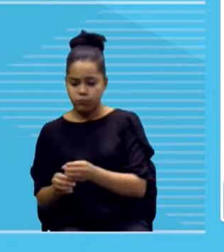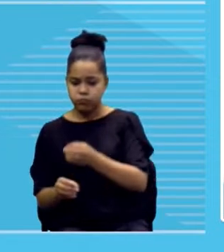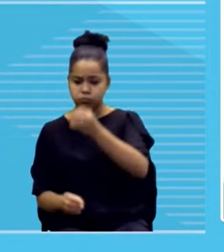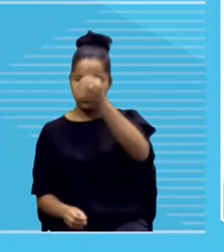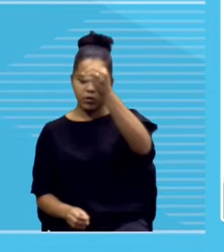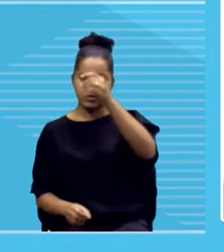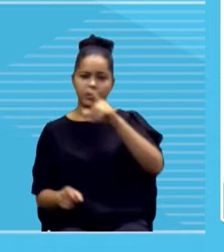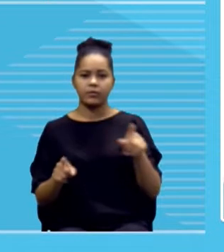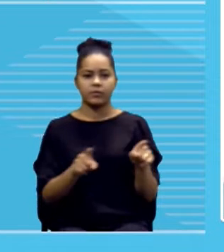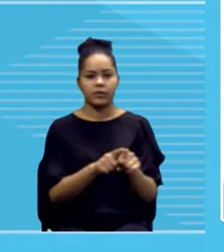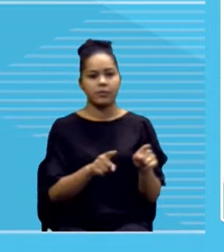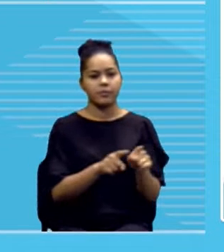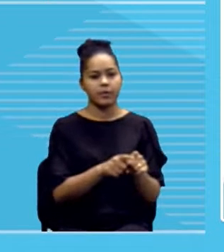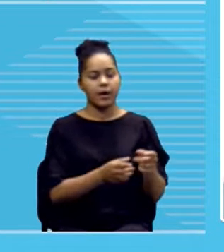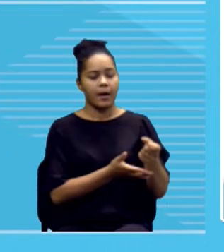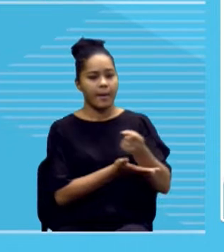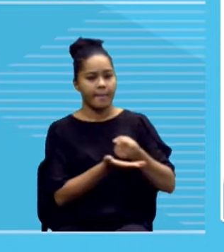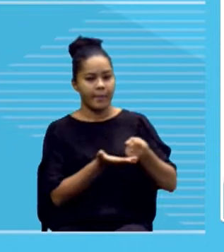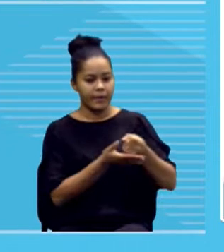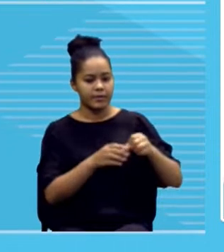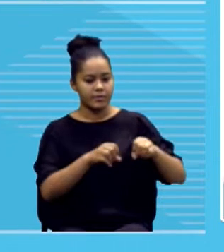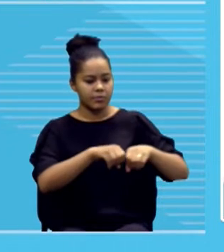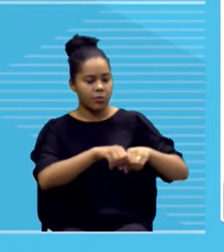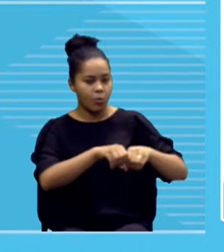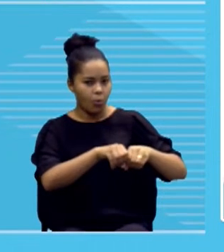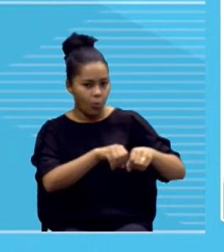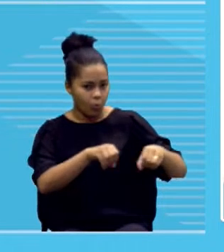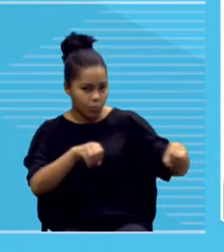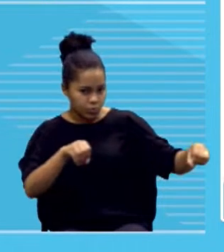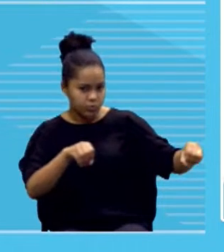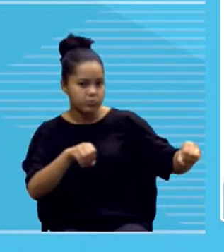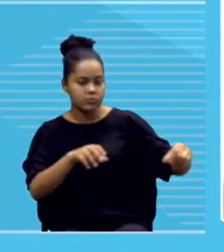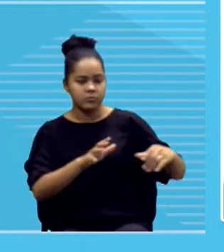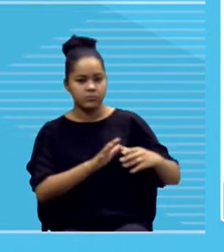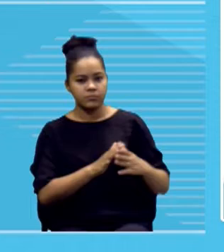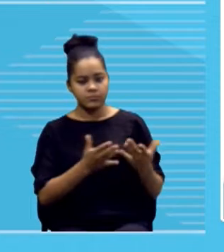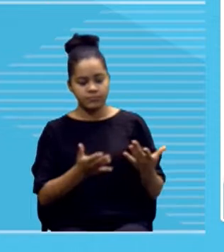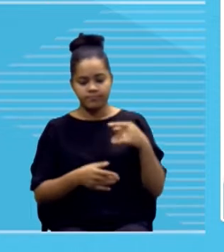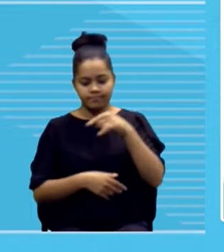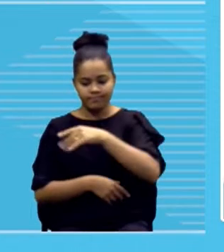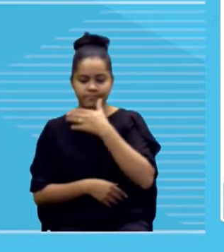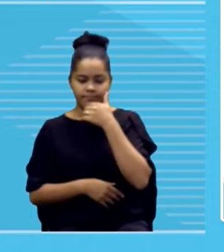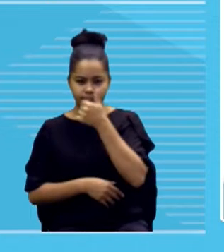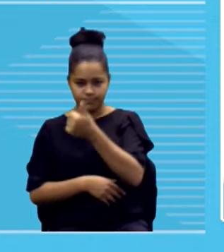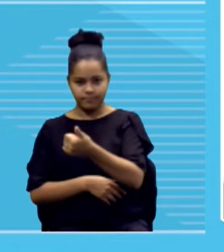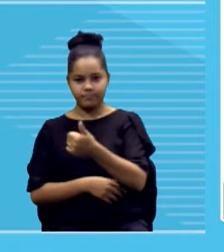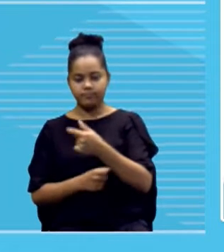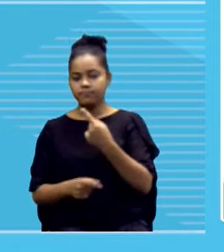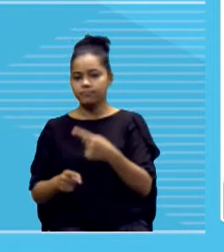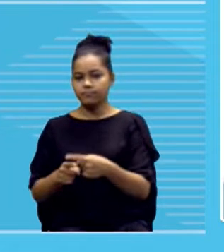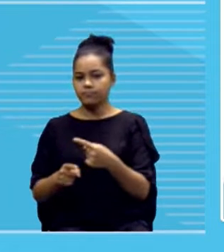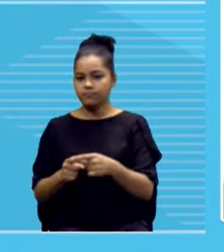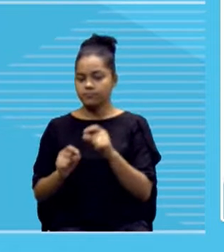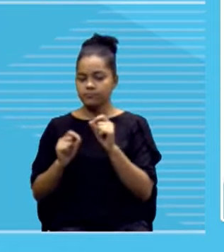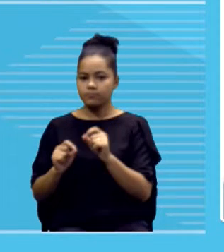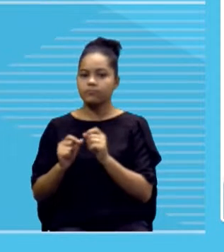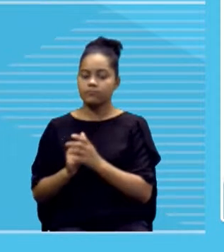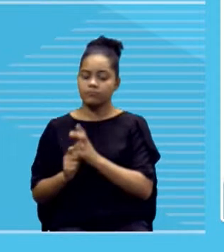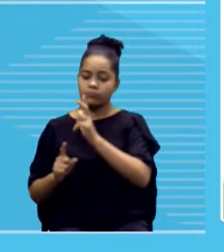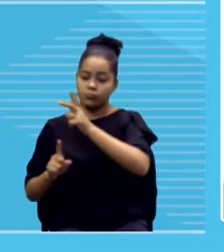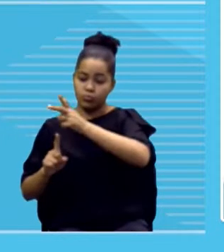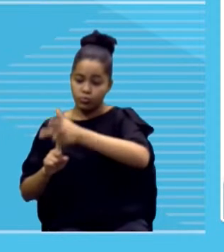eixo vertical, que possui uma melhor eficiência. Isso é tranquilo. Apenas um aerogerador pode chegar a